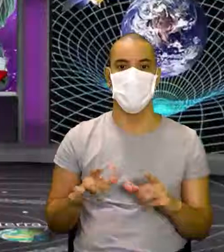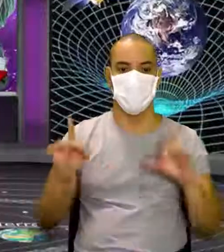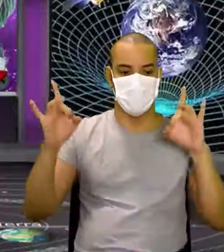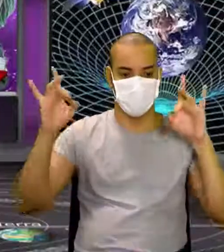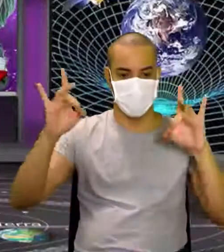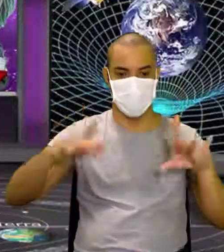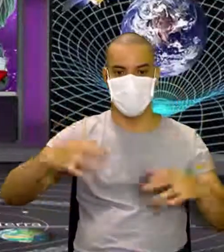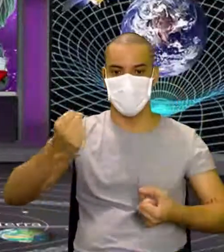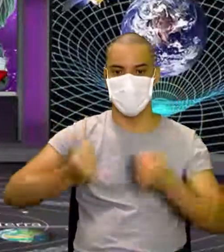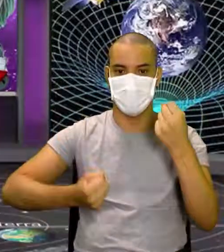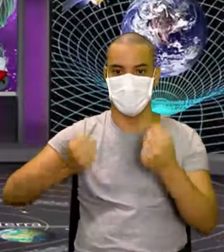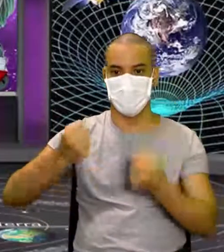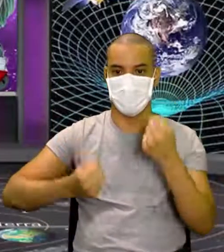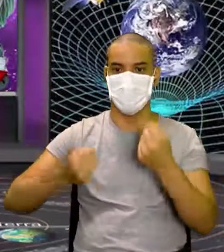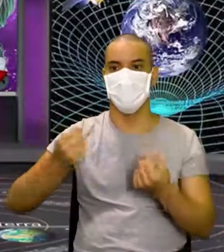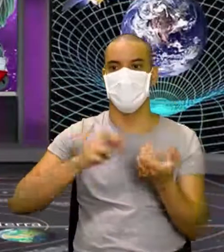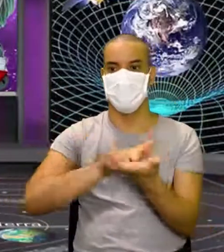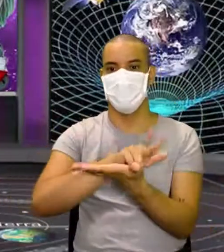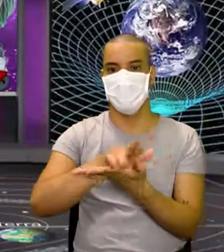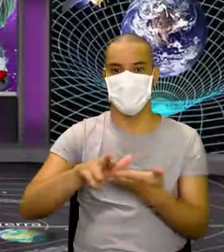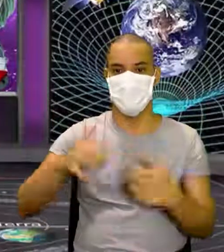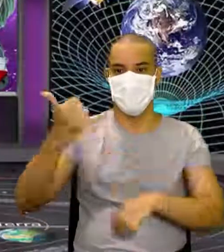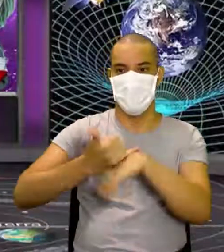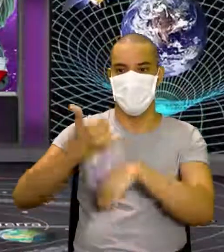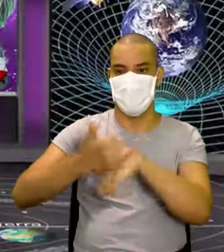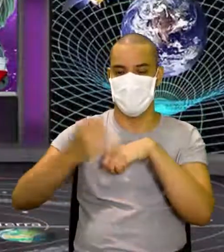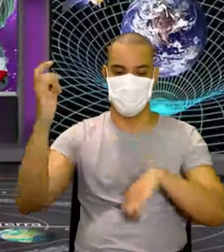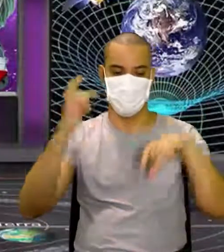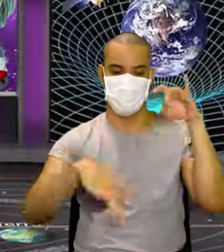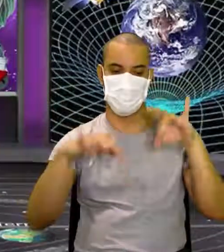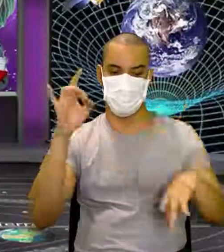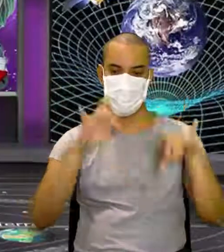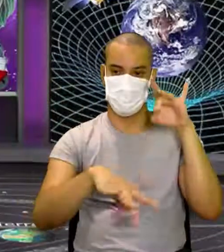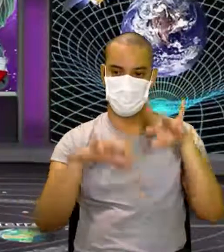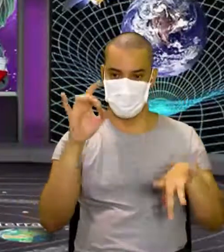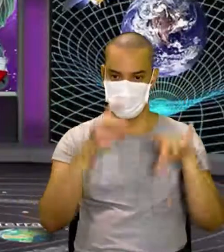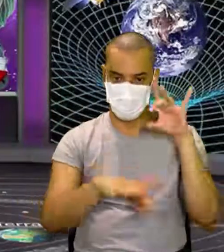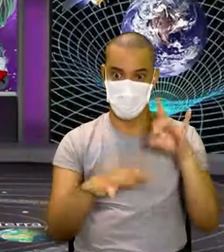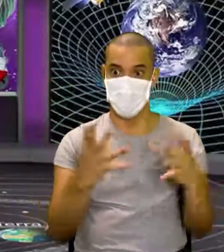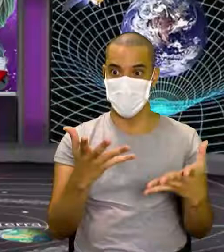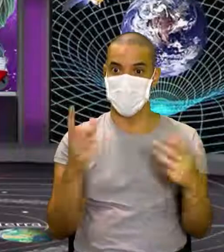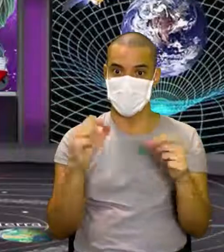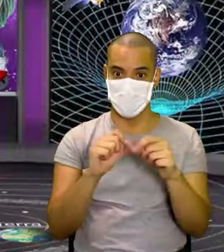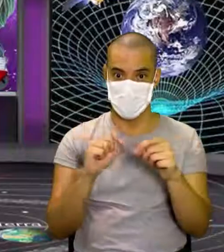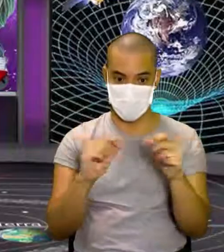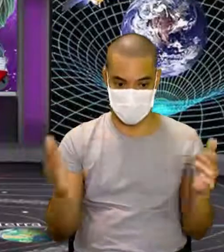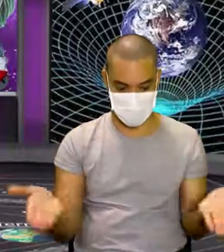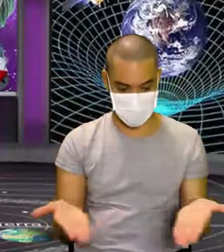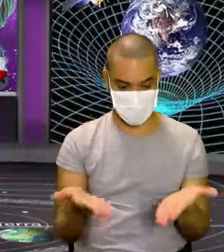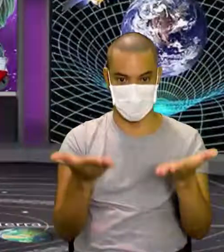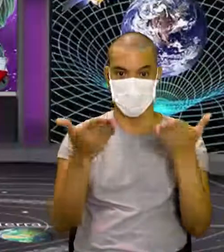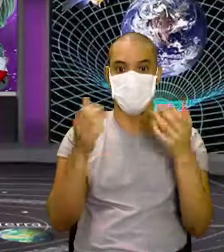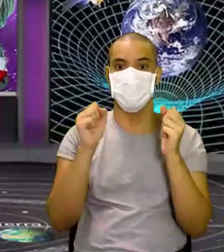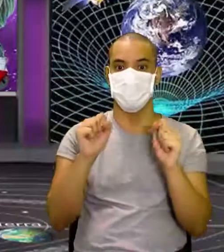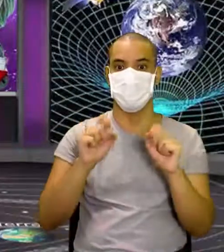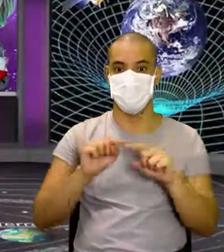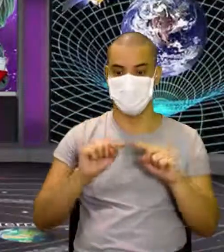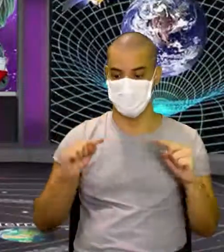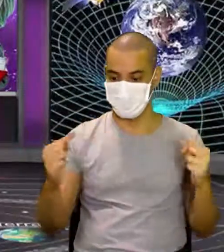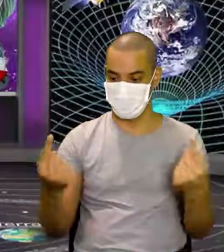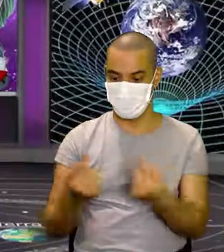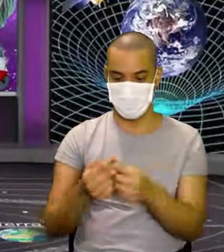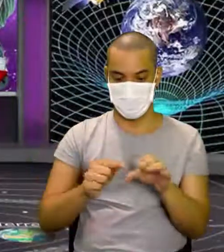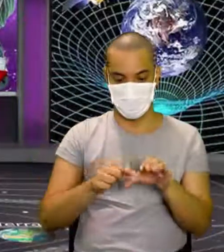você quer erguer uma grande quantidade de metal. Então, eu posso acionar, fecha o circuito,